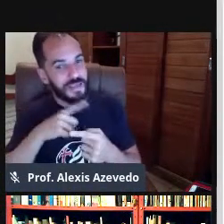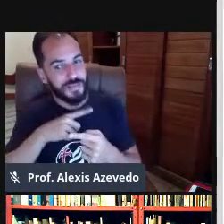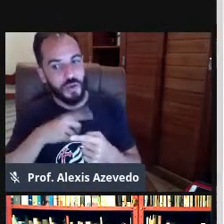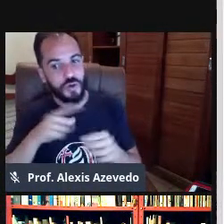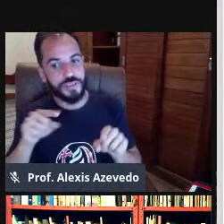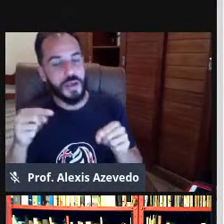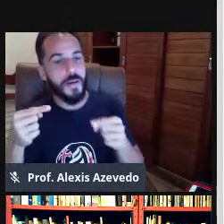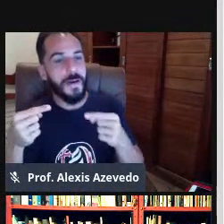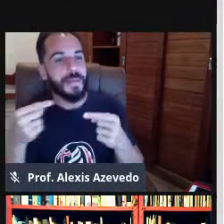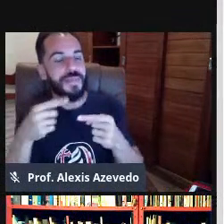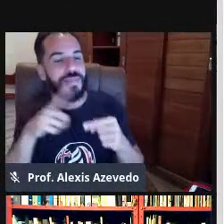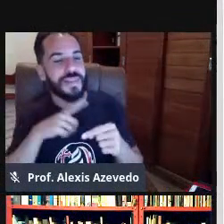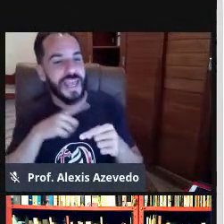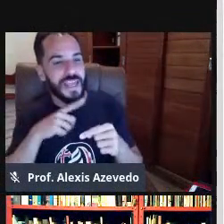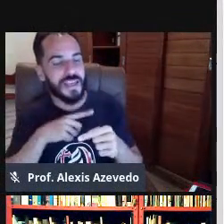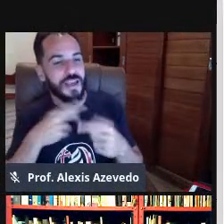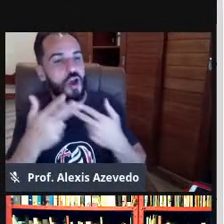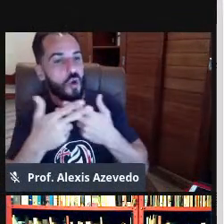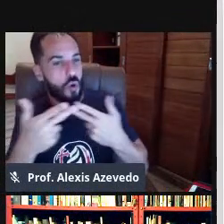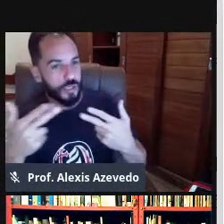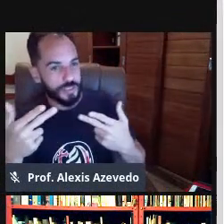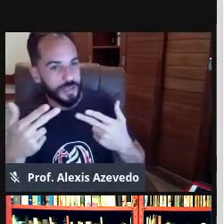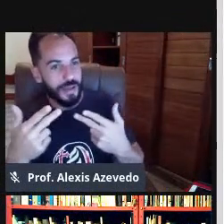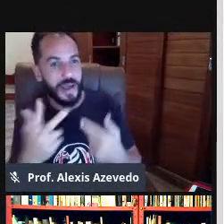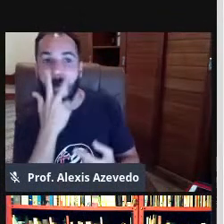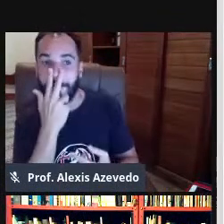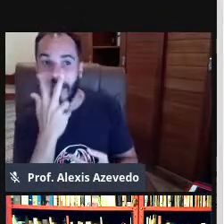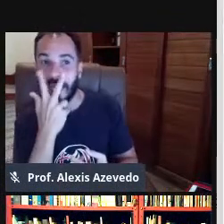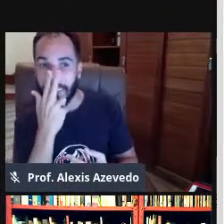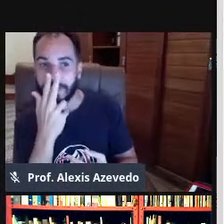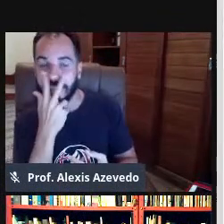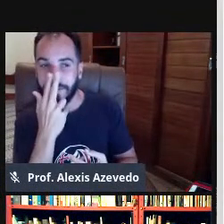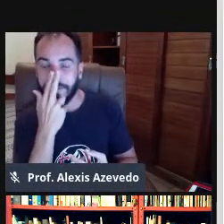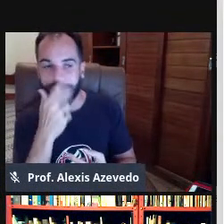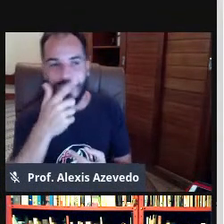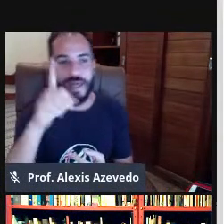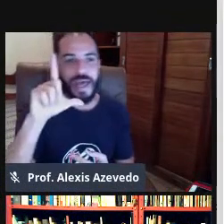que é própria da licenciatura. Né? O mais importante aqui também é você